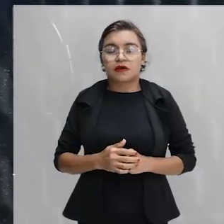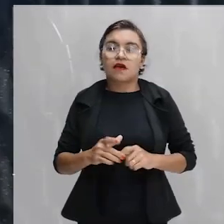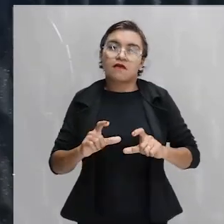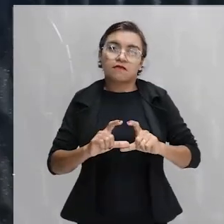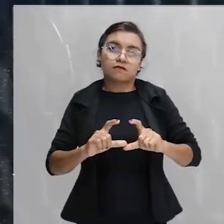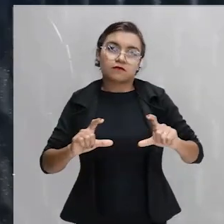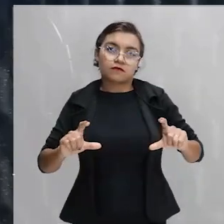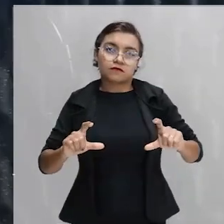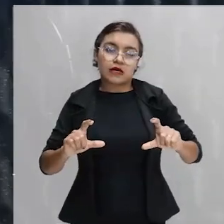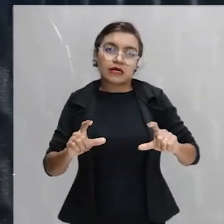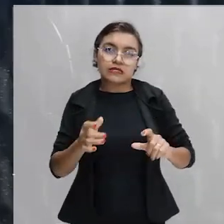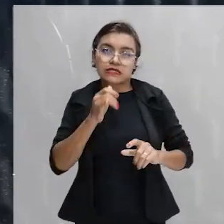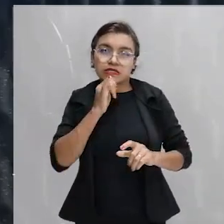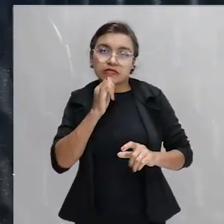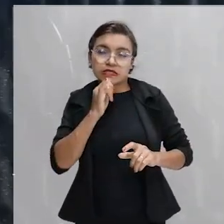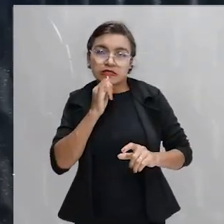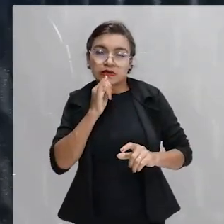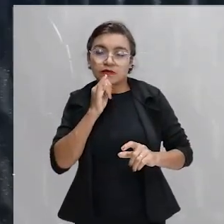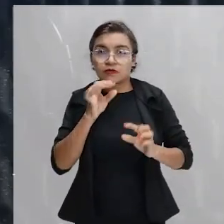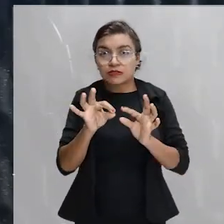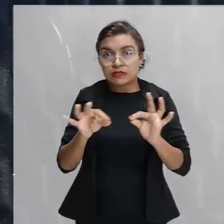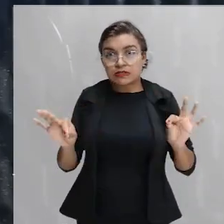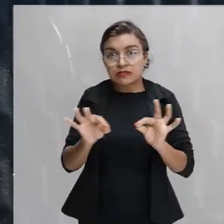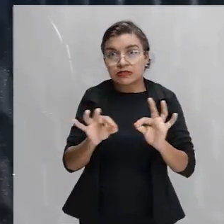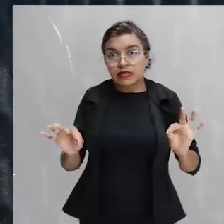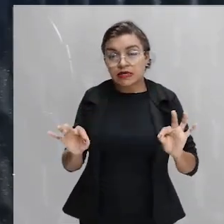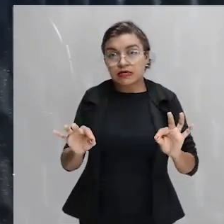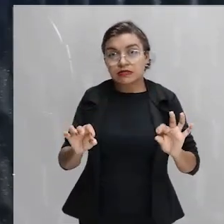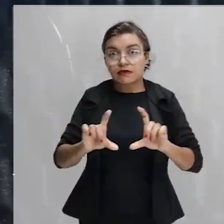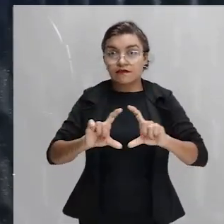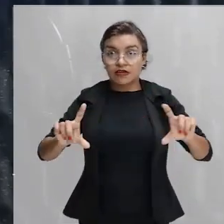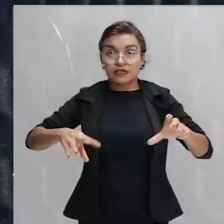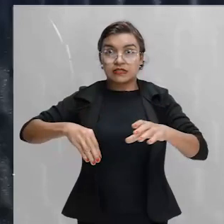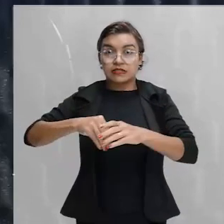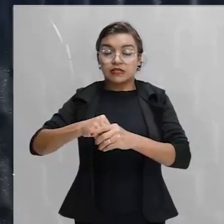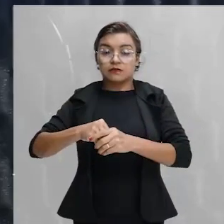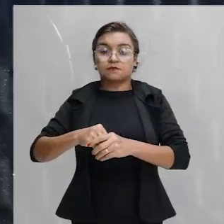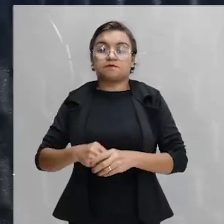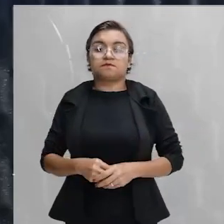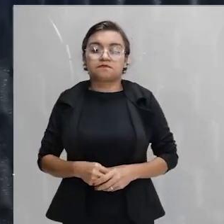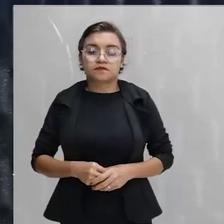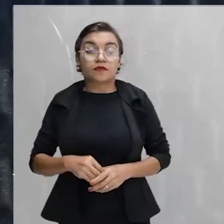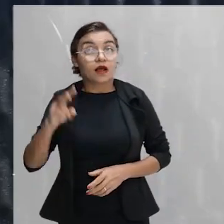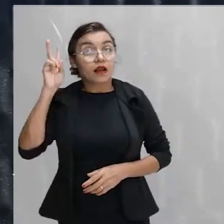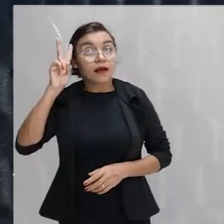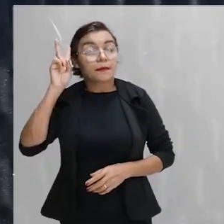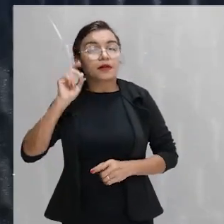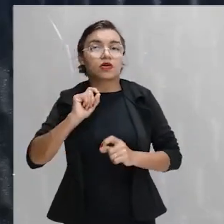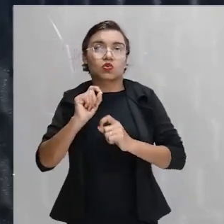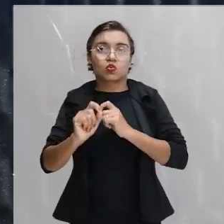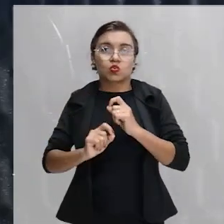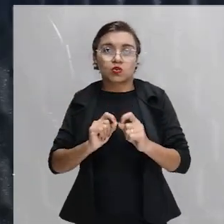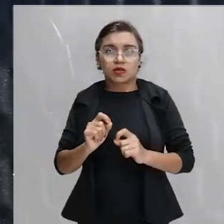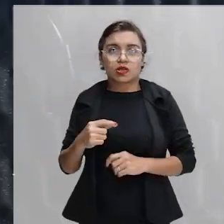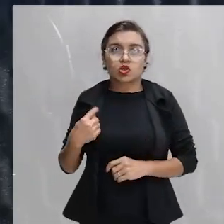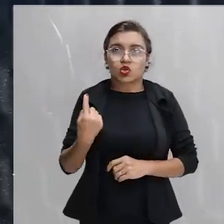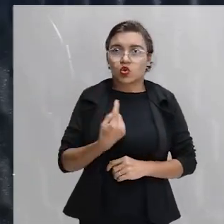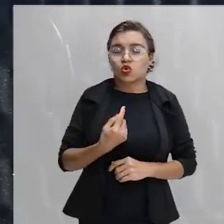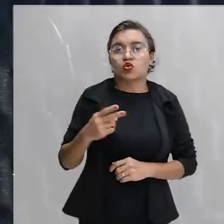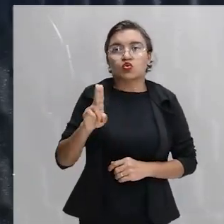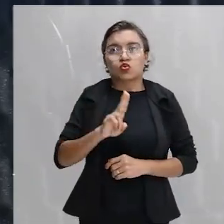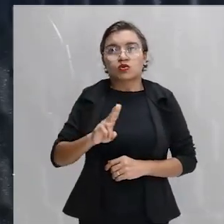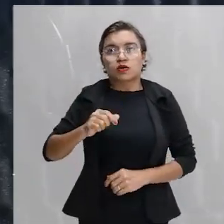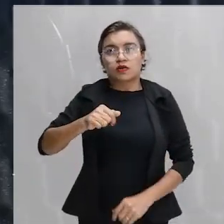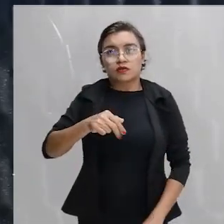Vai funcionar como adjunto adnominal. Lembrando que agora nós estamos vendo as funções do que,